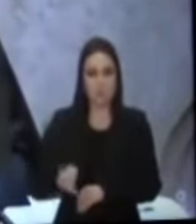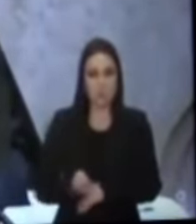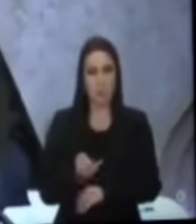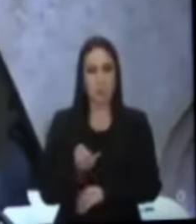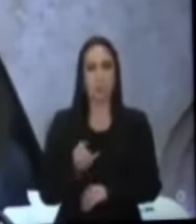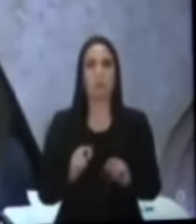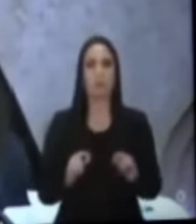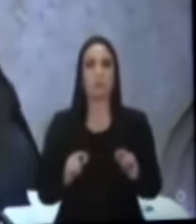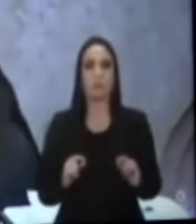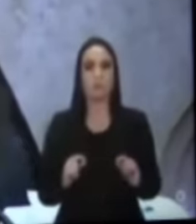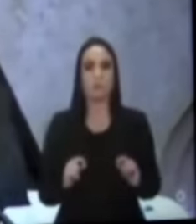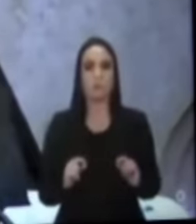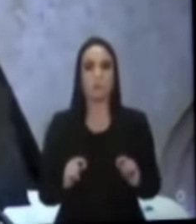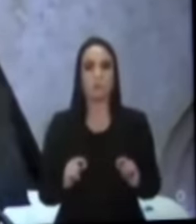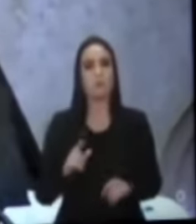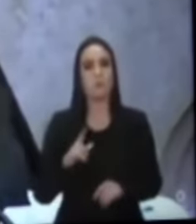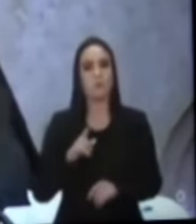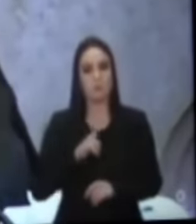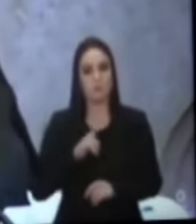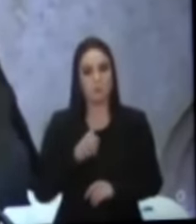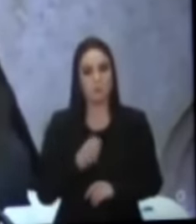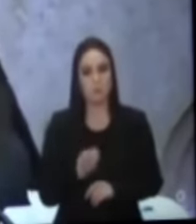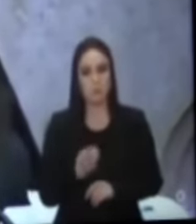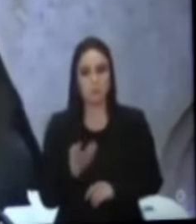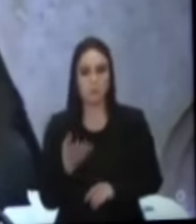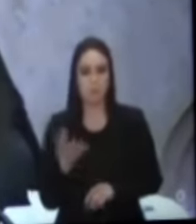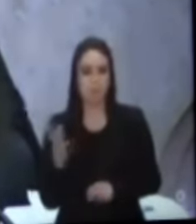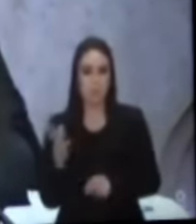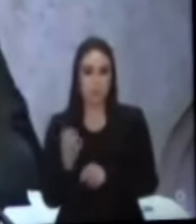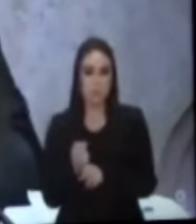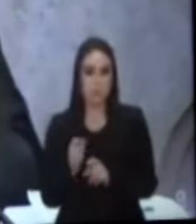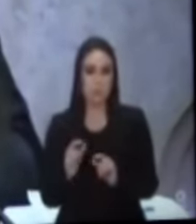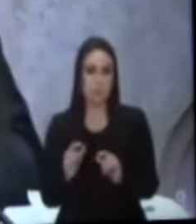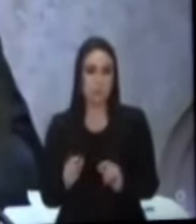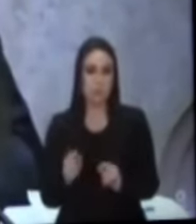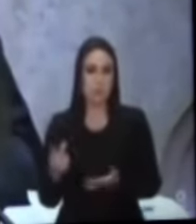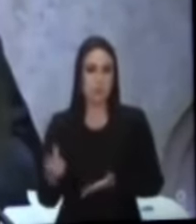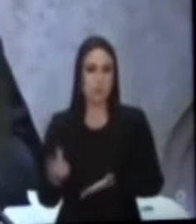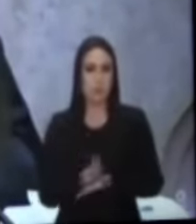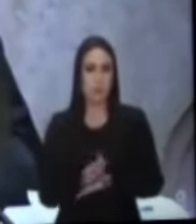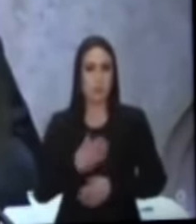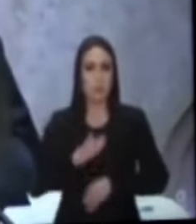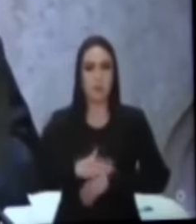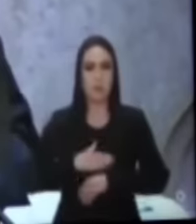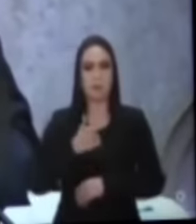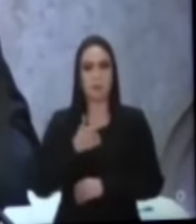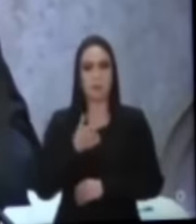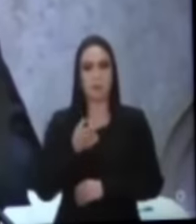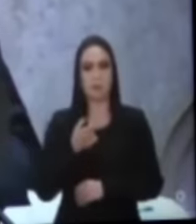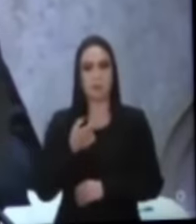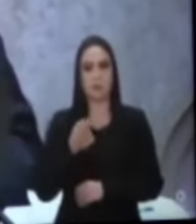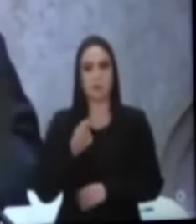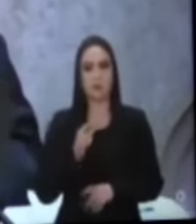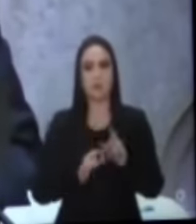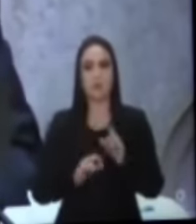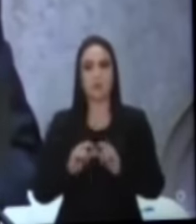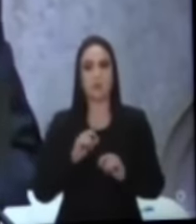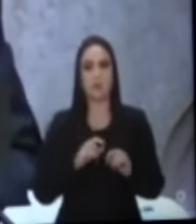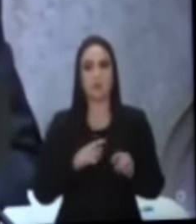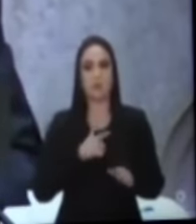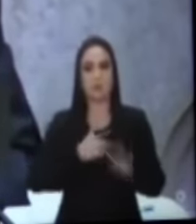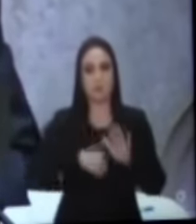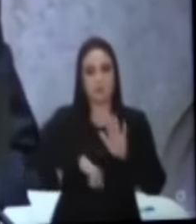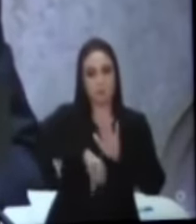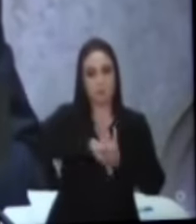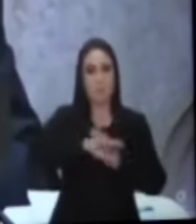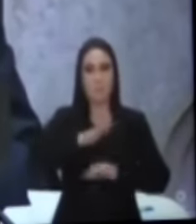janeiro houve uma quantidade eh de casos pouco mais de 200 de cometimento de crimes